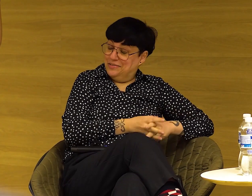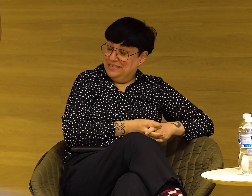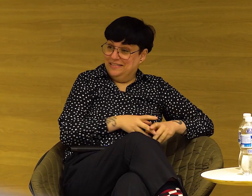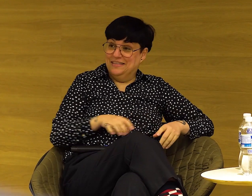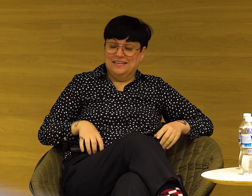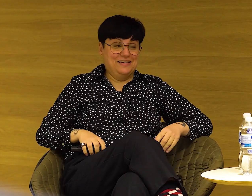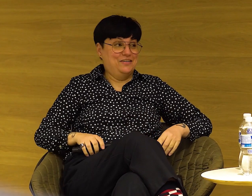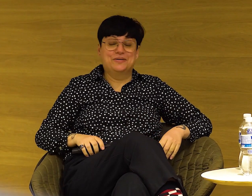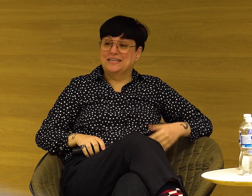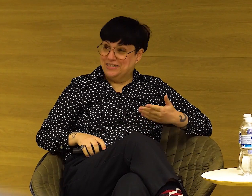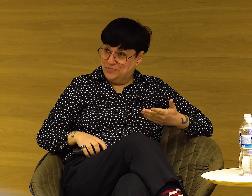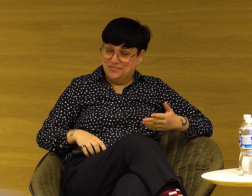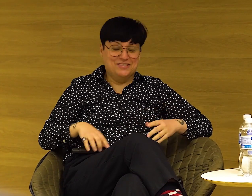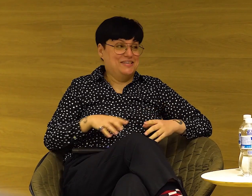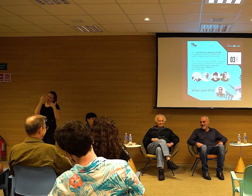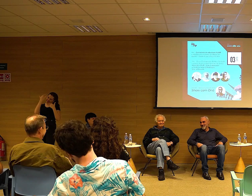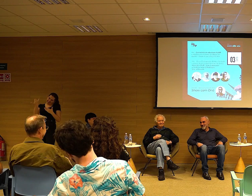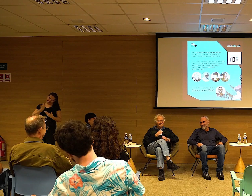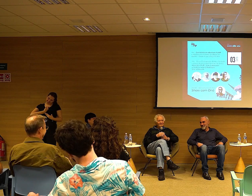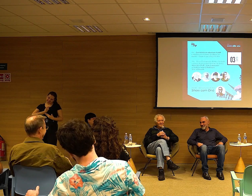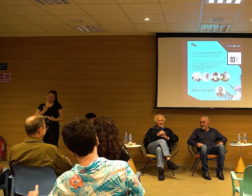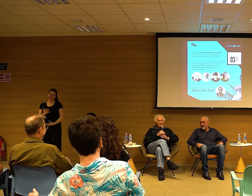meia colorida, obrigado por avisar.